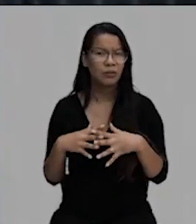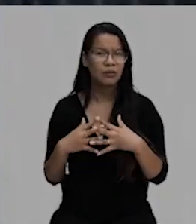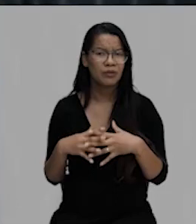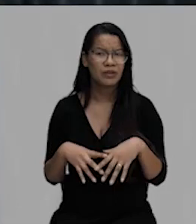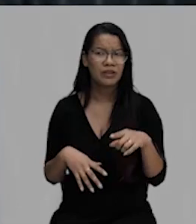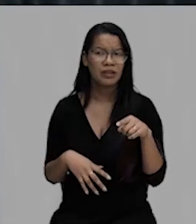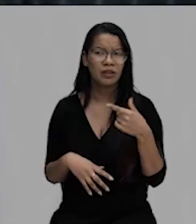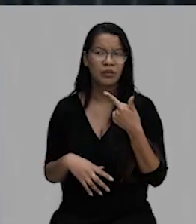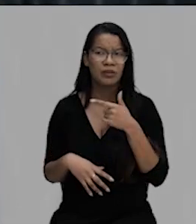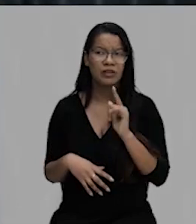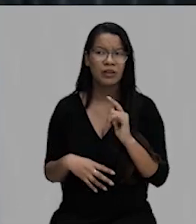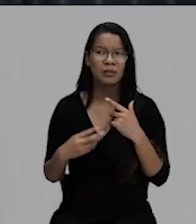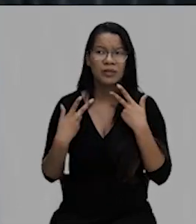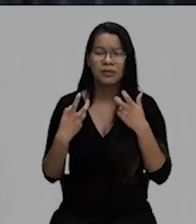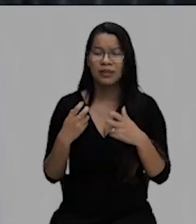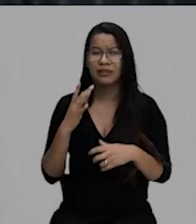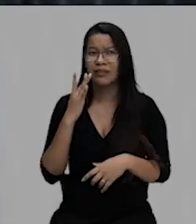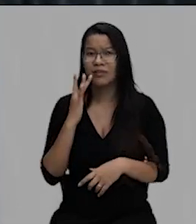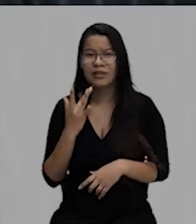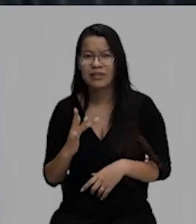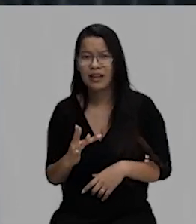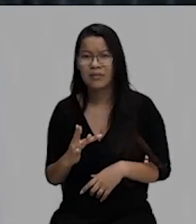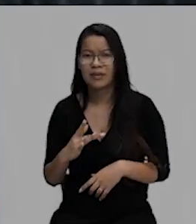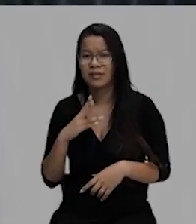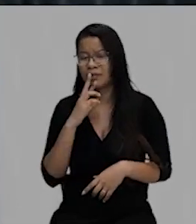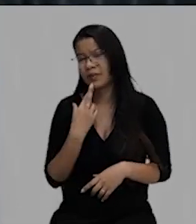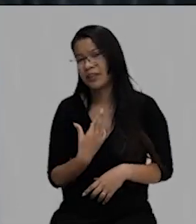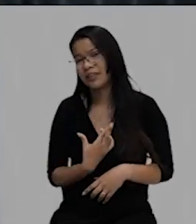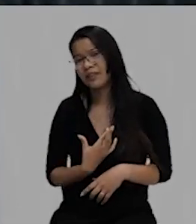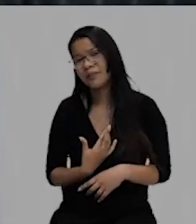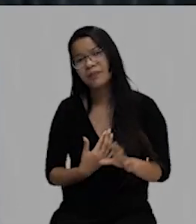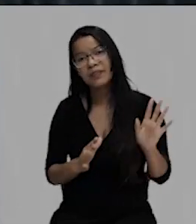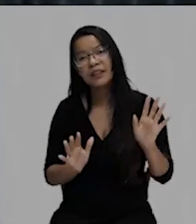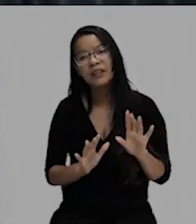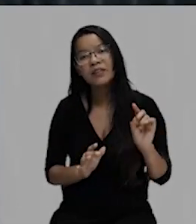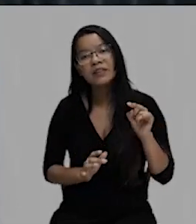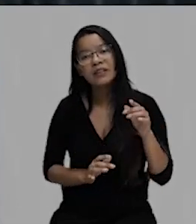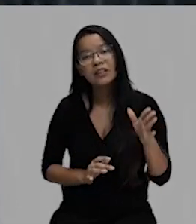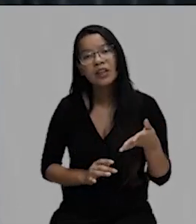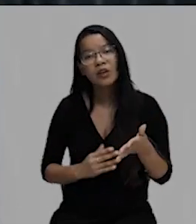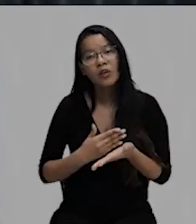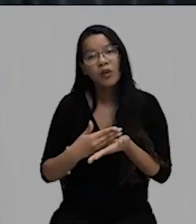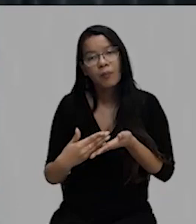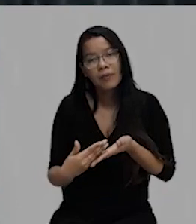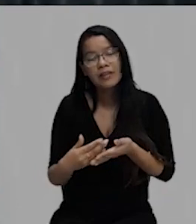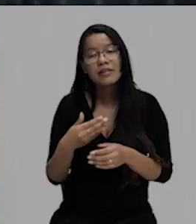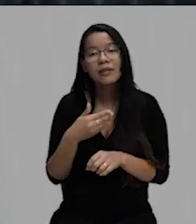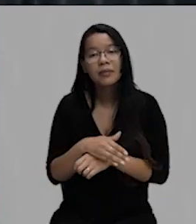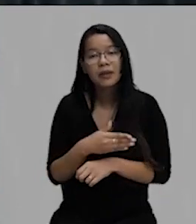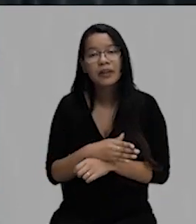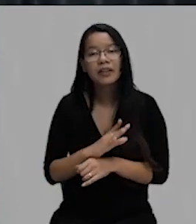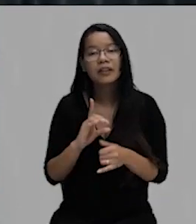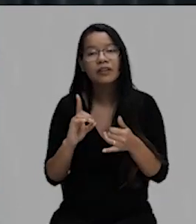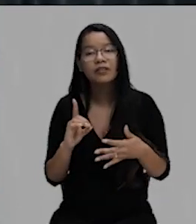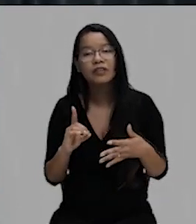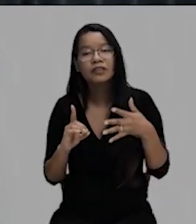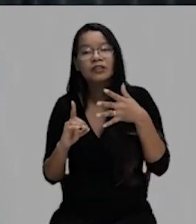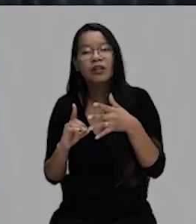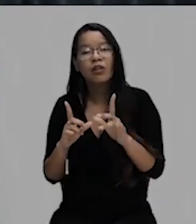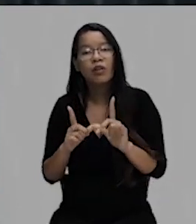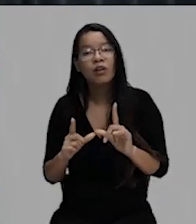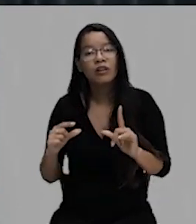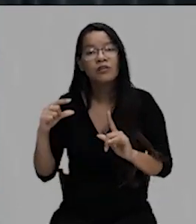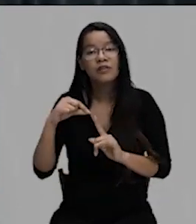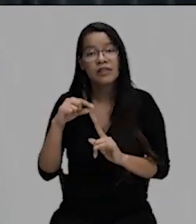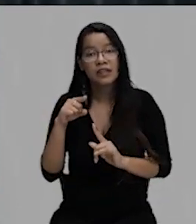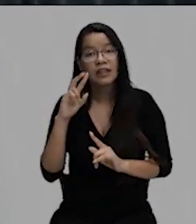consegue perceber aqui que não dá para resolver? Gente, aqui você já começa aplicando a definição de logaritmo.